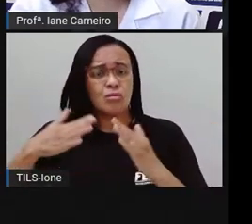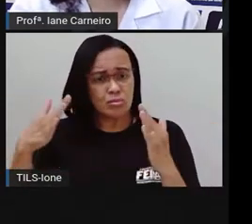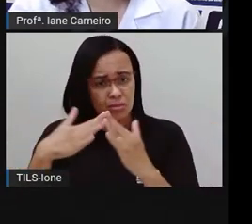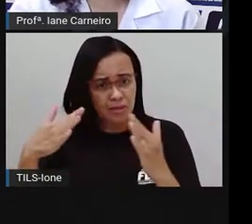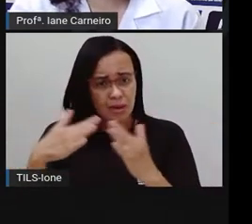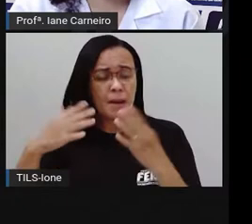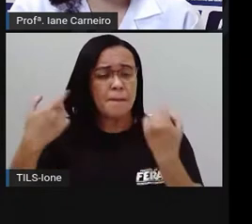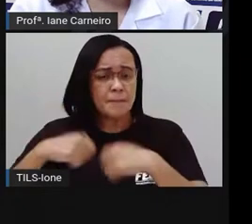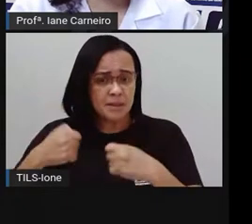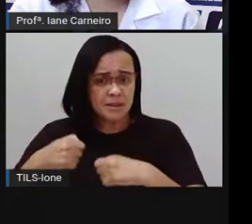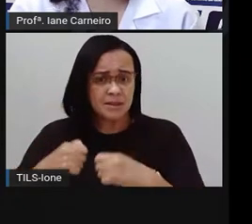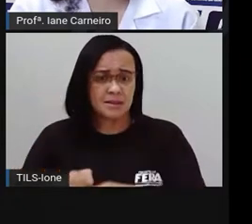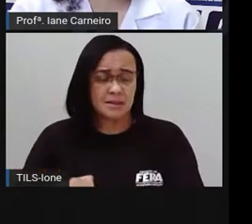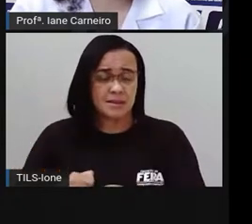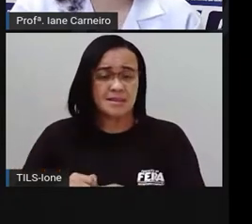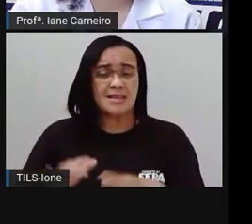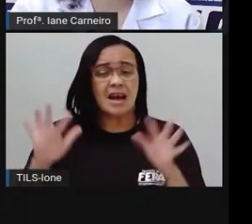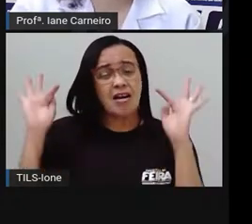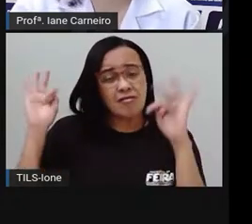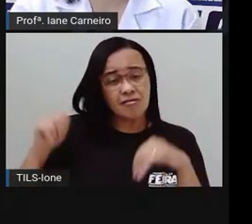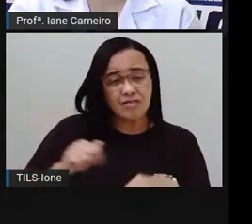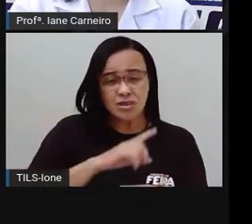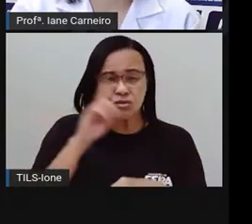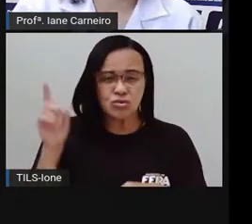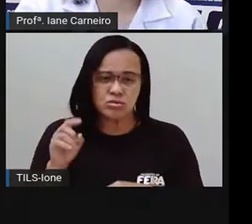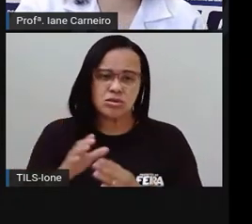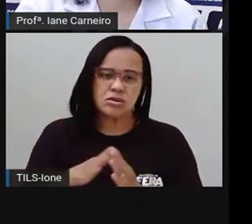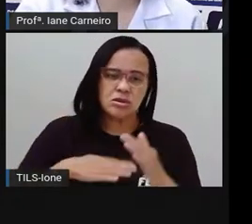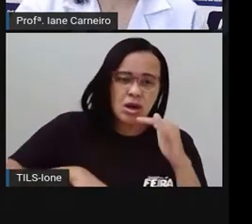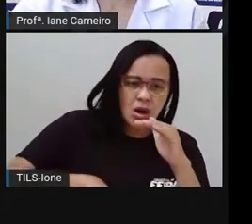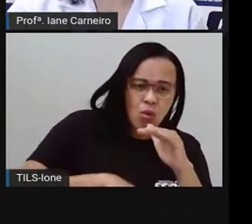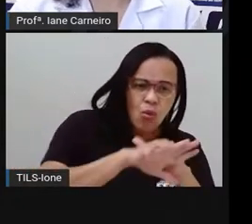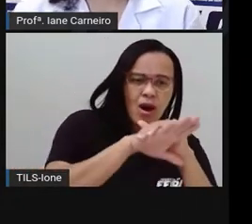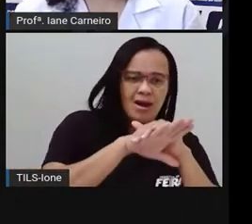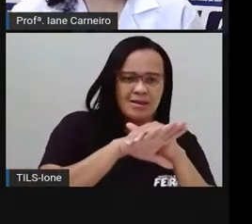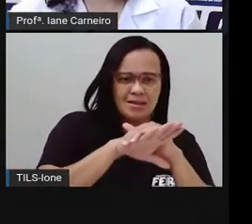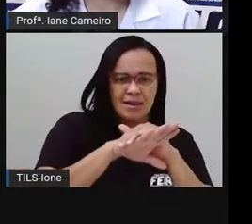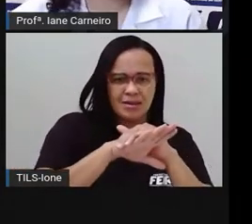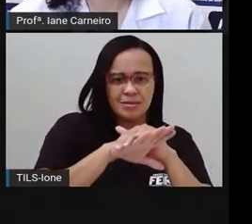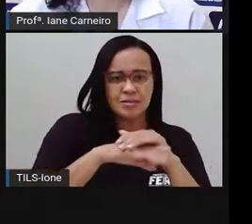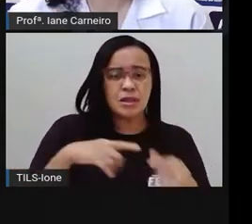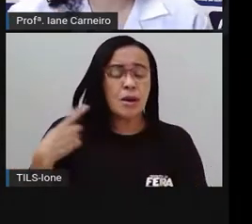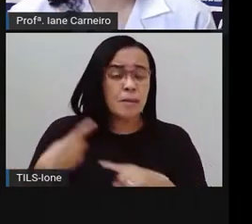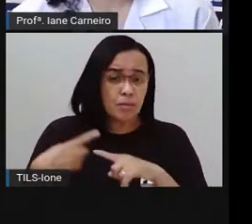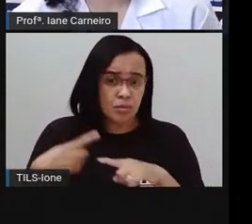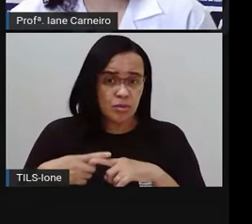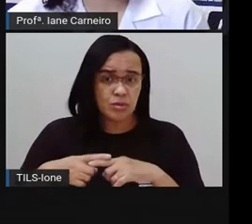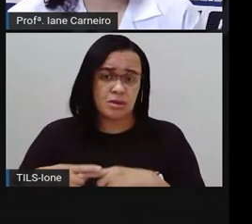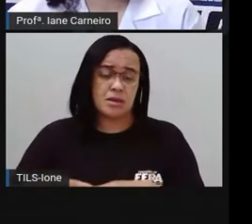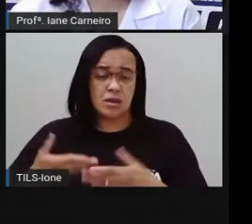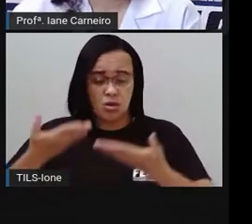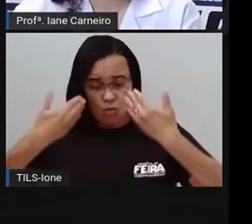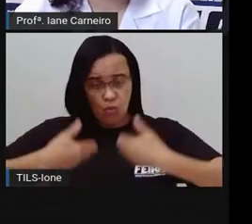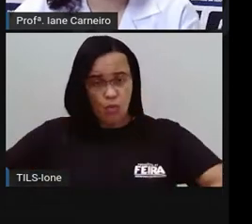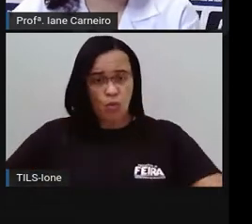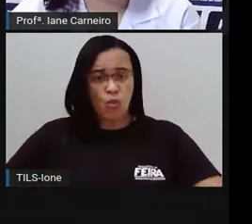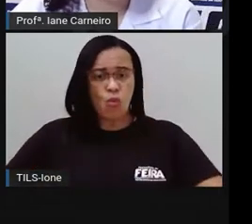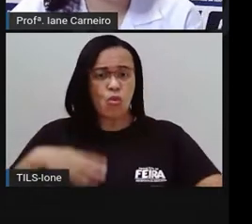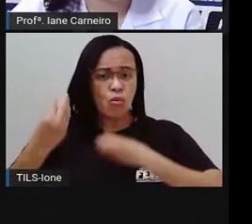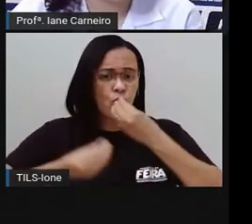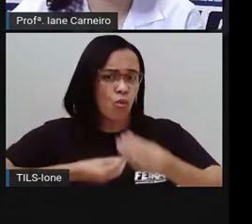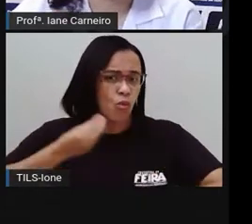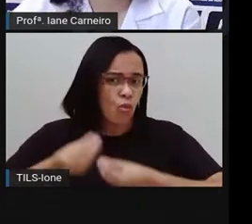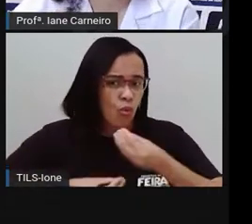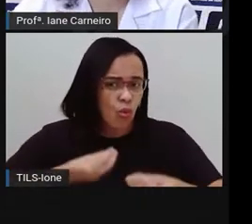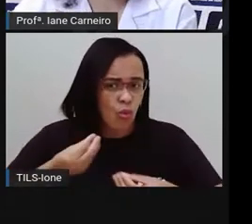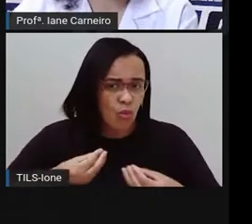cuidado, porque o corpo é a casa dos pensamentos. Olha que poema profundo, né, gente? Muito,